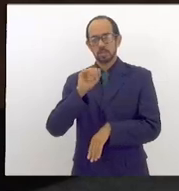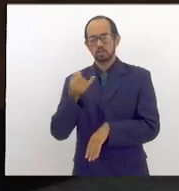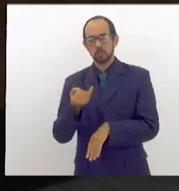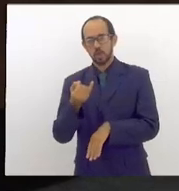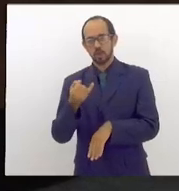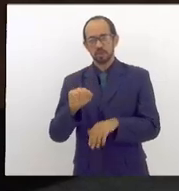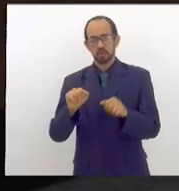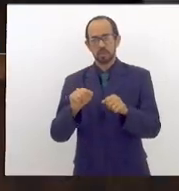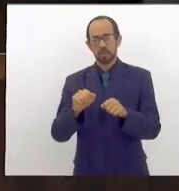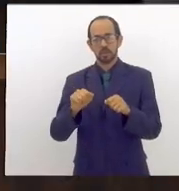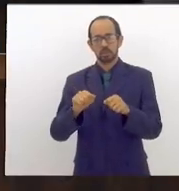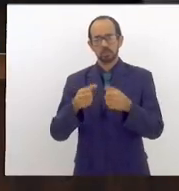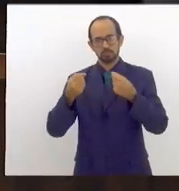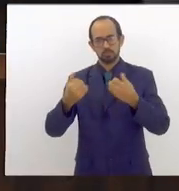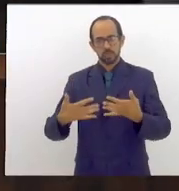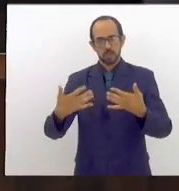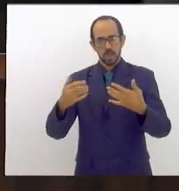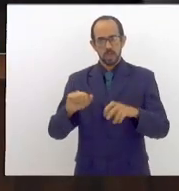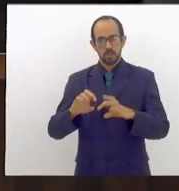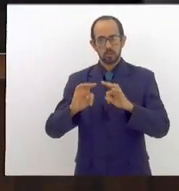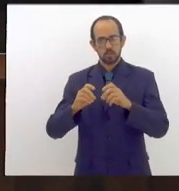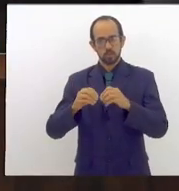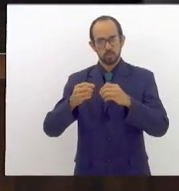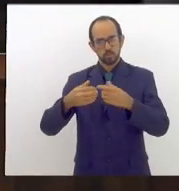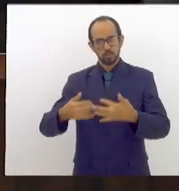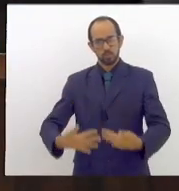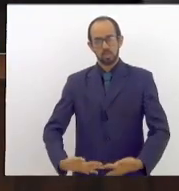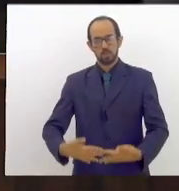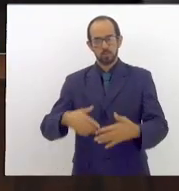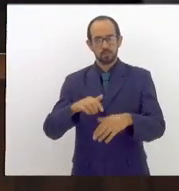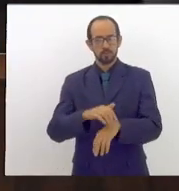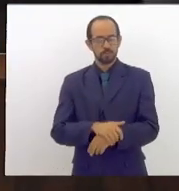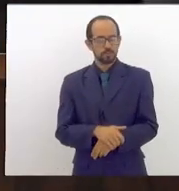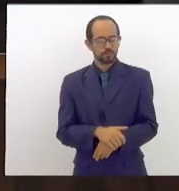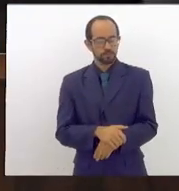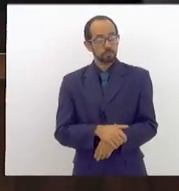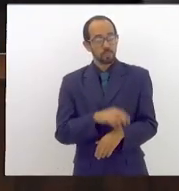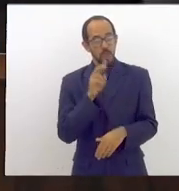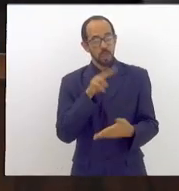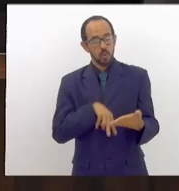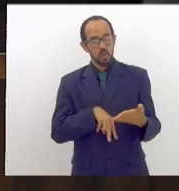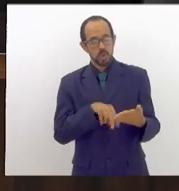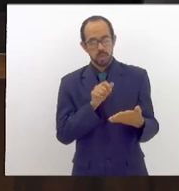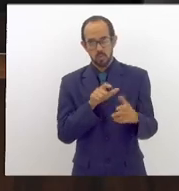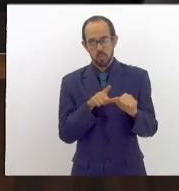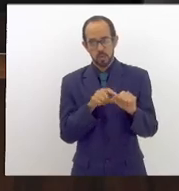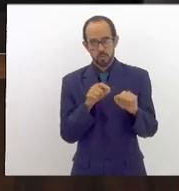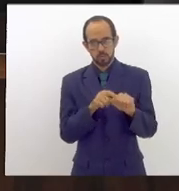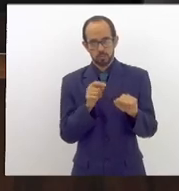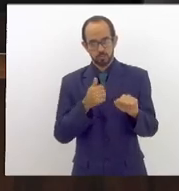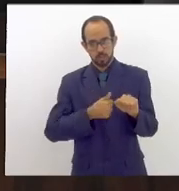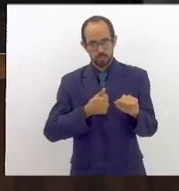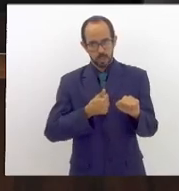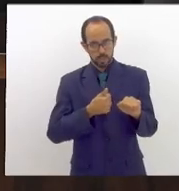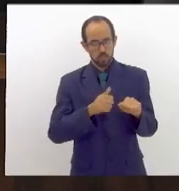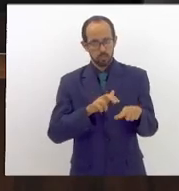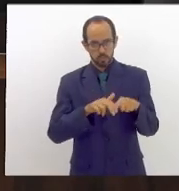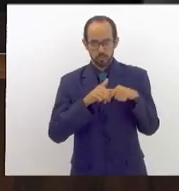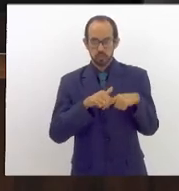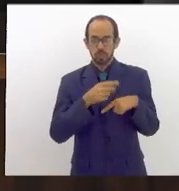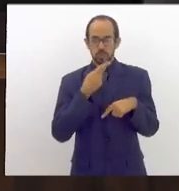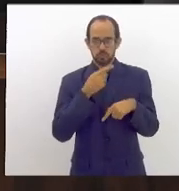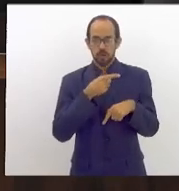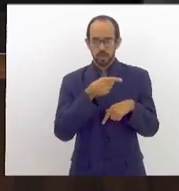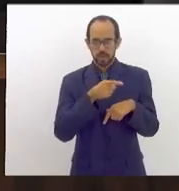delimitador do descritivo inclusive o artigo primeiro junto com vossa excelência por isso que eu falei para que eu entendi